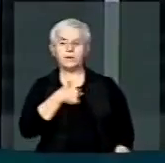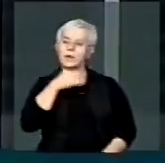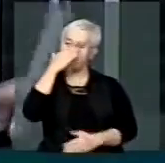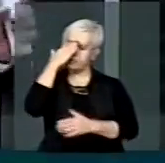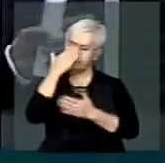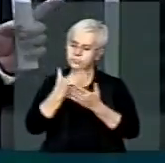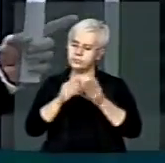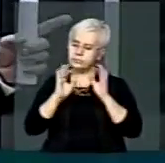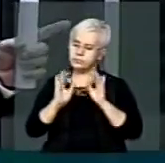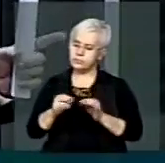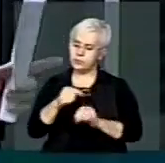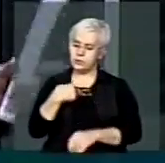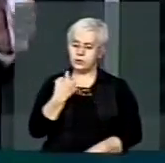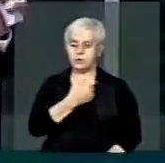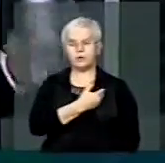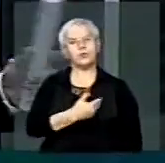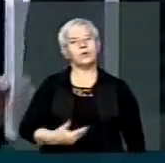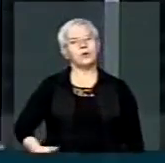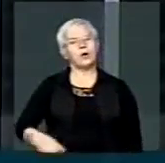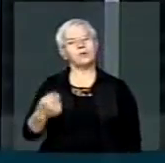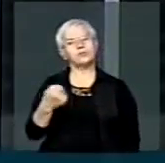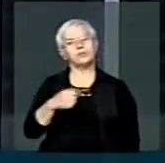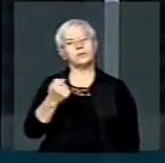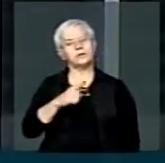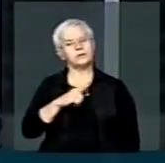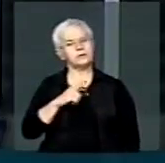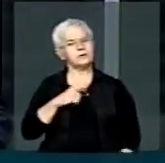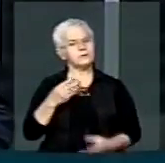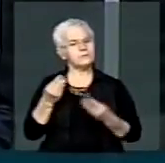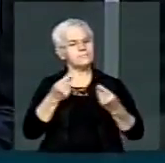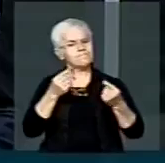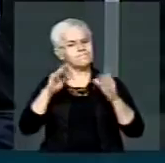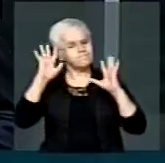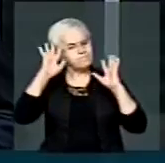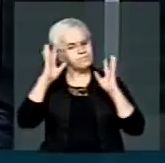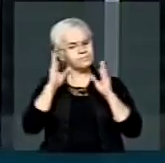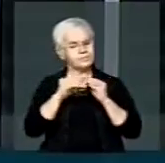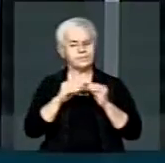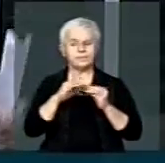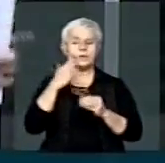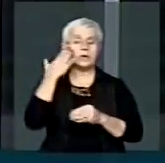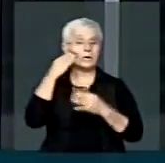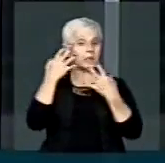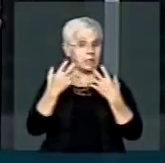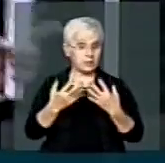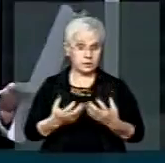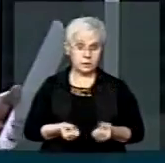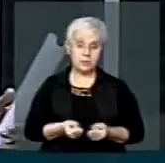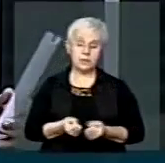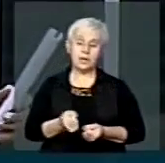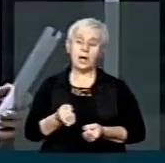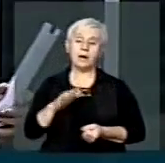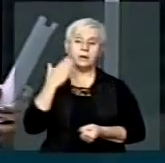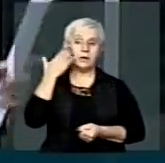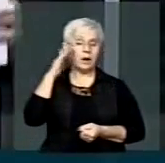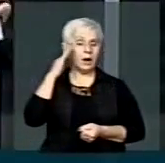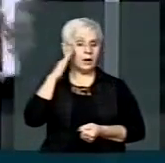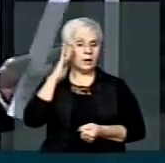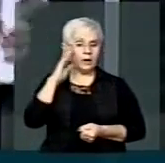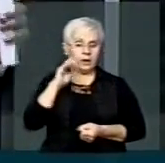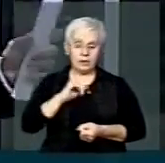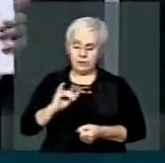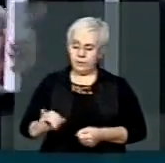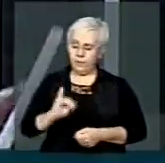certeza de que o nosso governo precisa ter a sensibilidade, a presidenta Dilma precisa ter esta compreensão